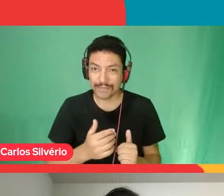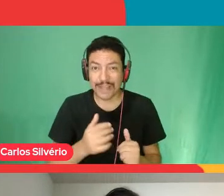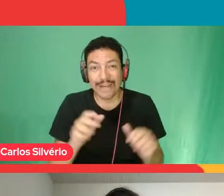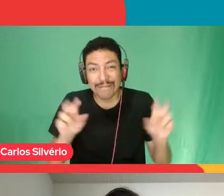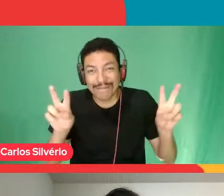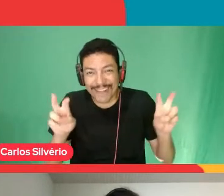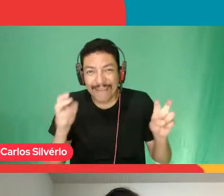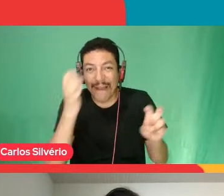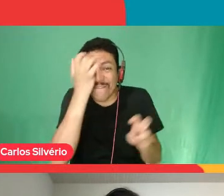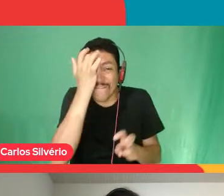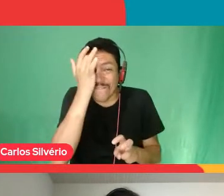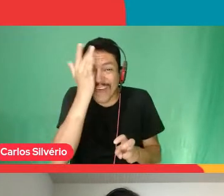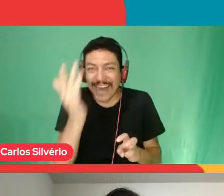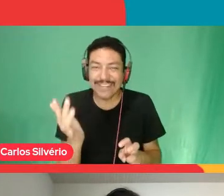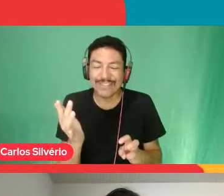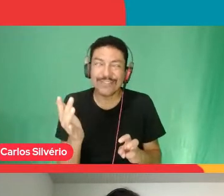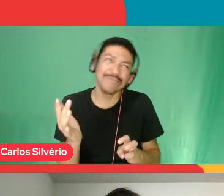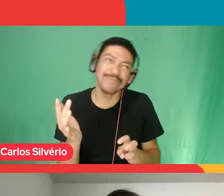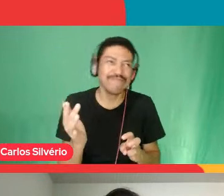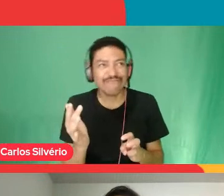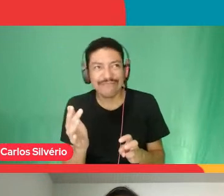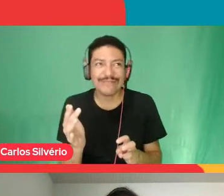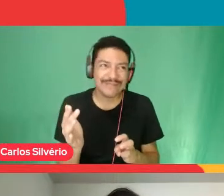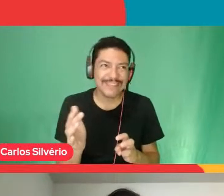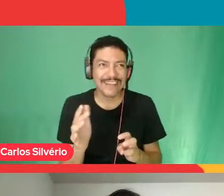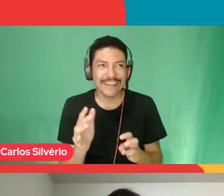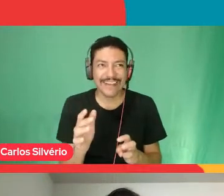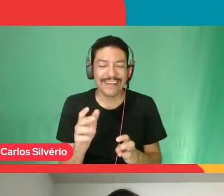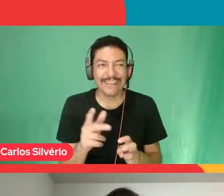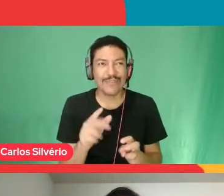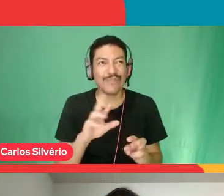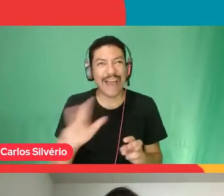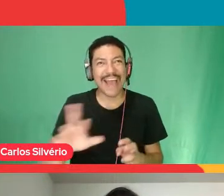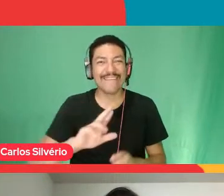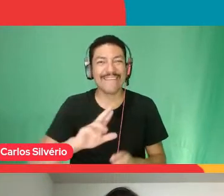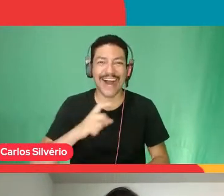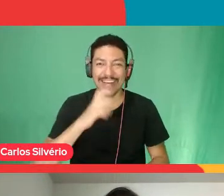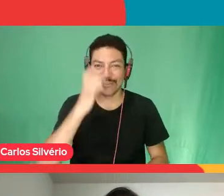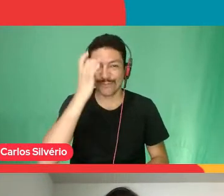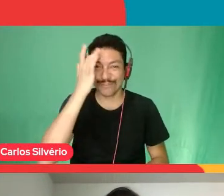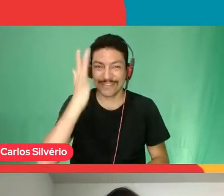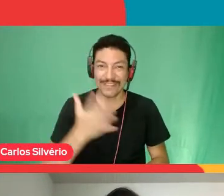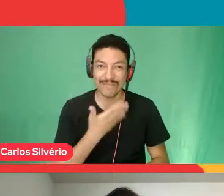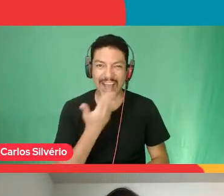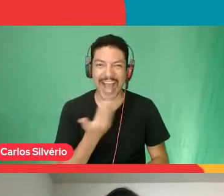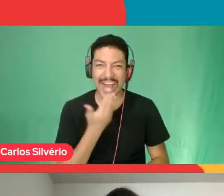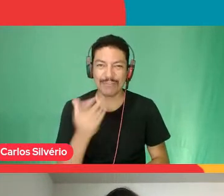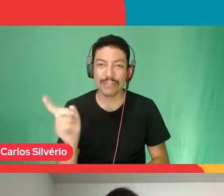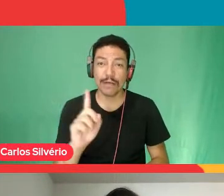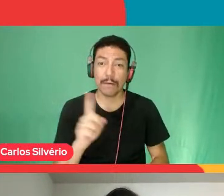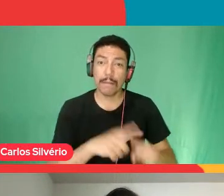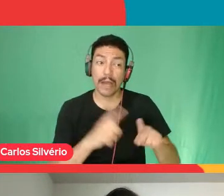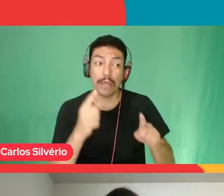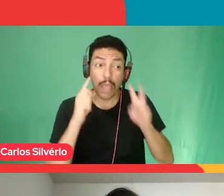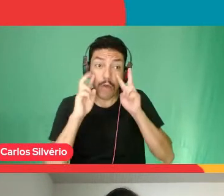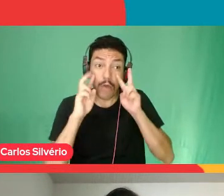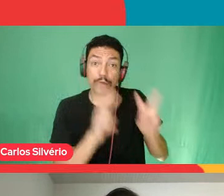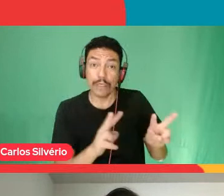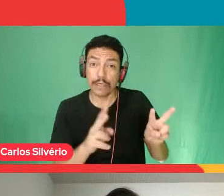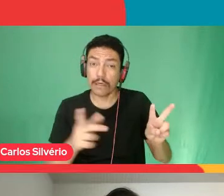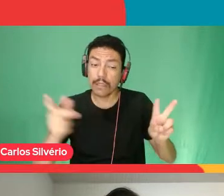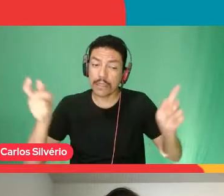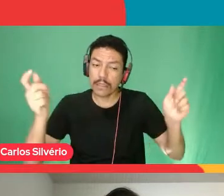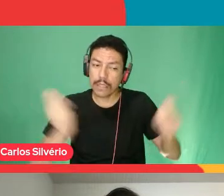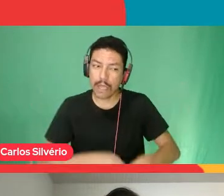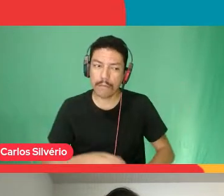expressão muito forte para o cenário, viu, gente? Porque não é que é fácil. Mas eu vi ali uma possibilidade